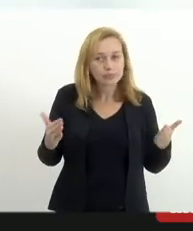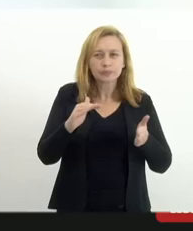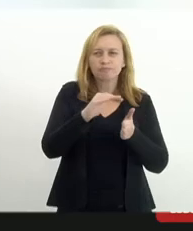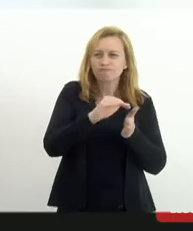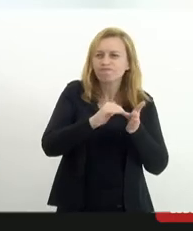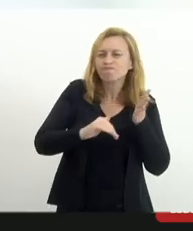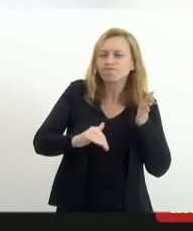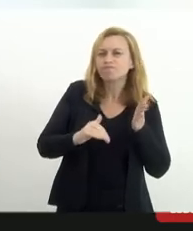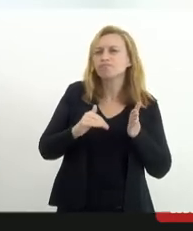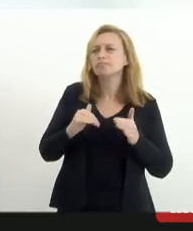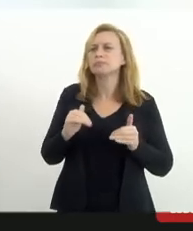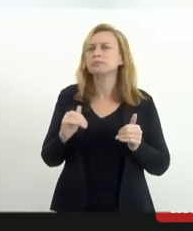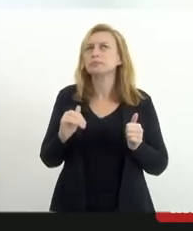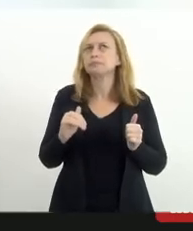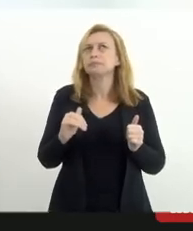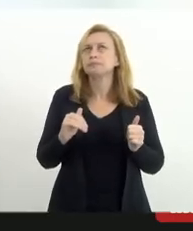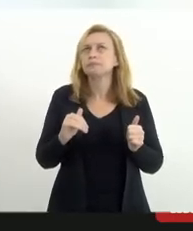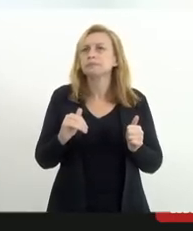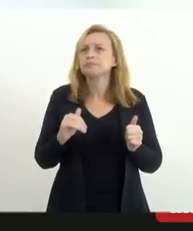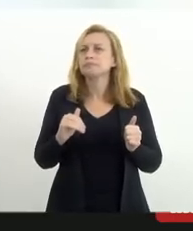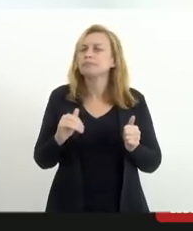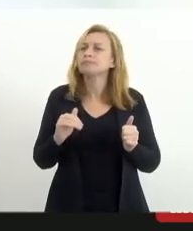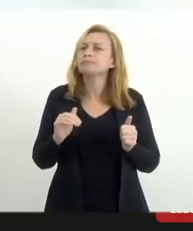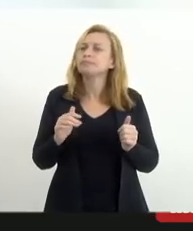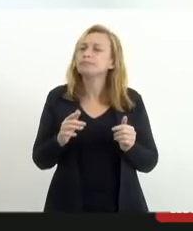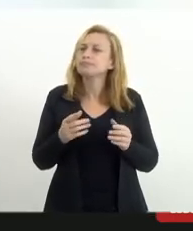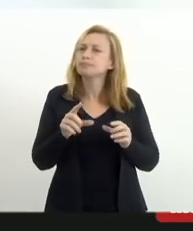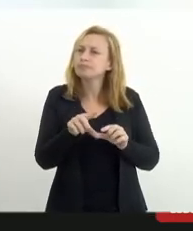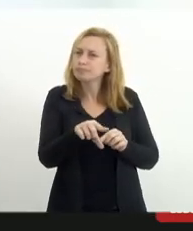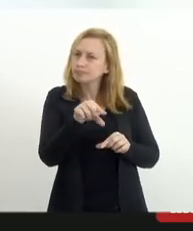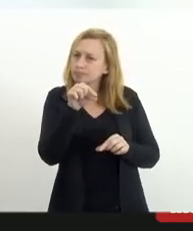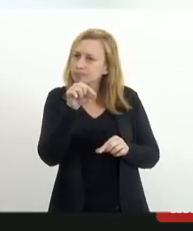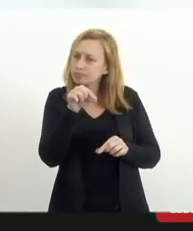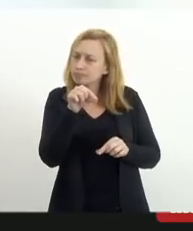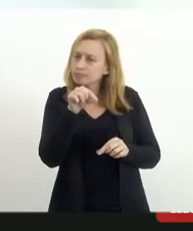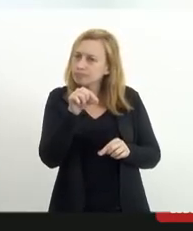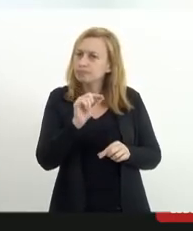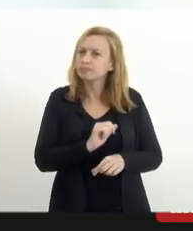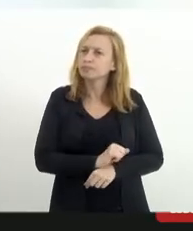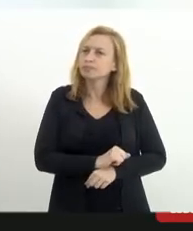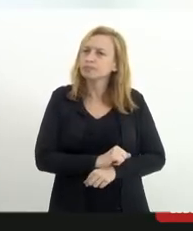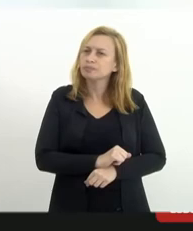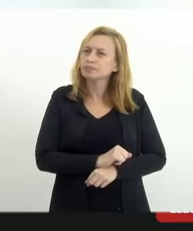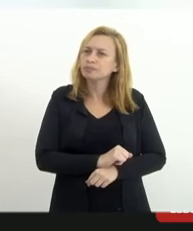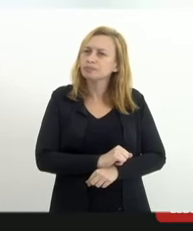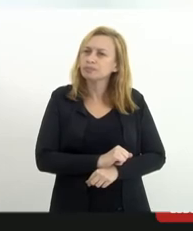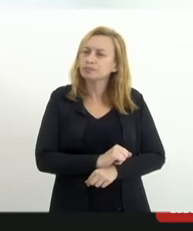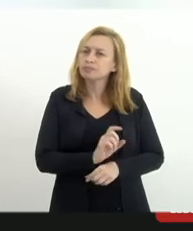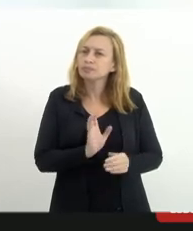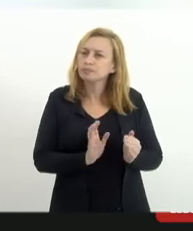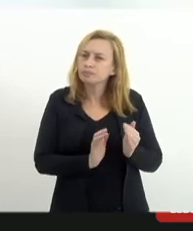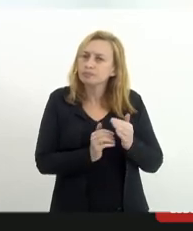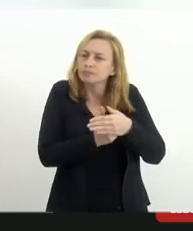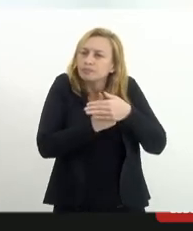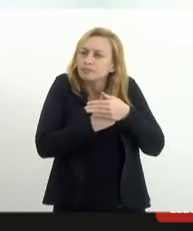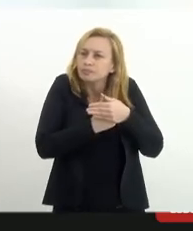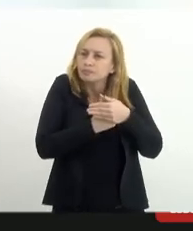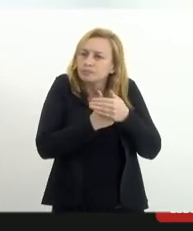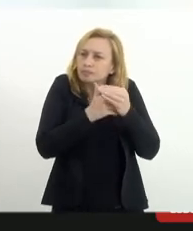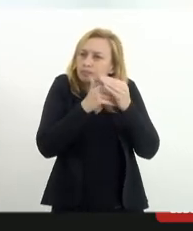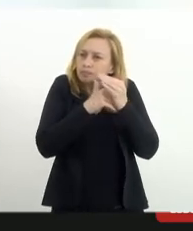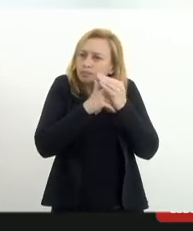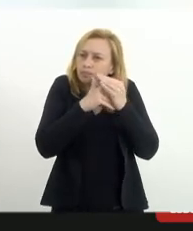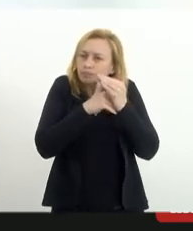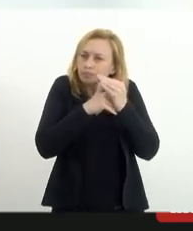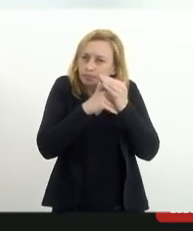tirando aquilo que foi definido como sigiloso,